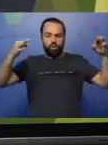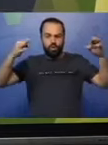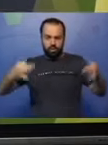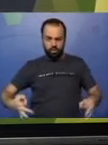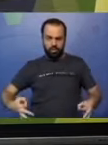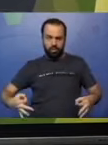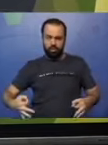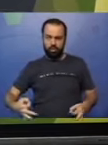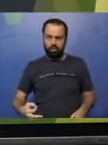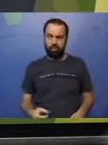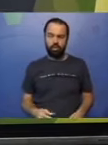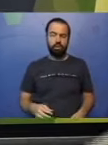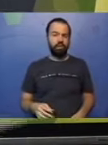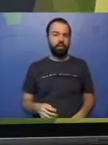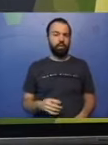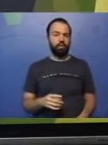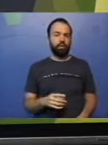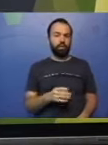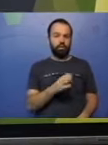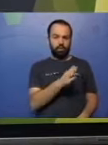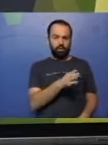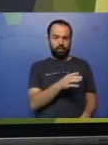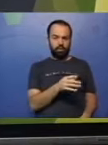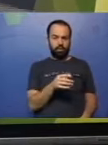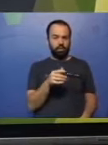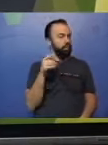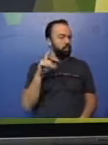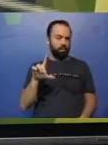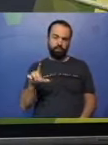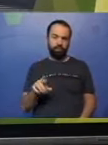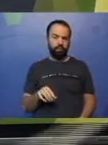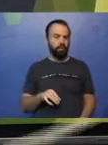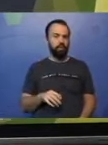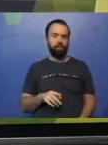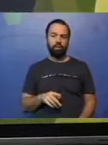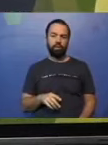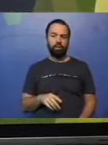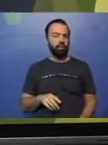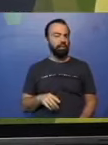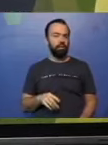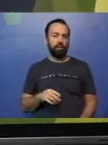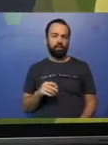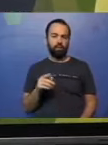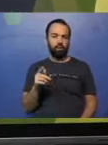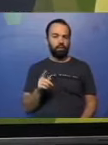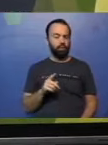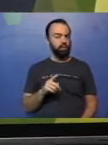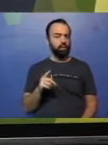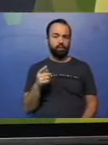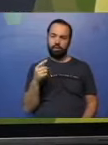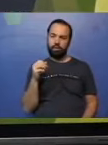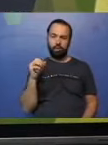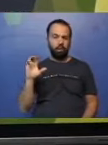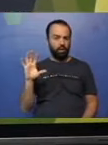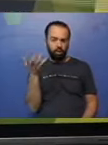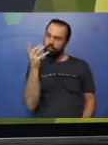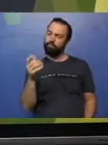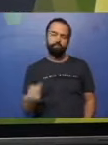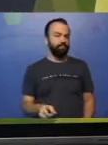nunca vai acontecer. Exemplo. No dado de